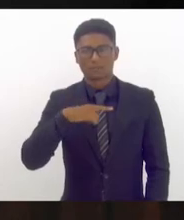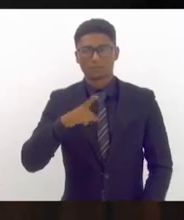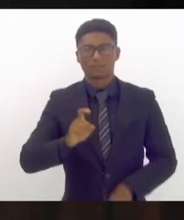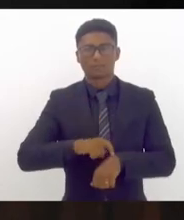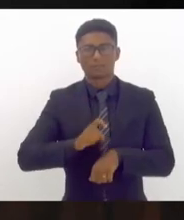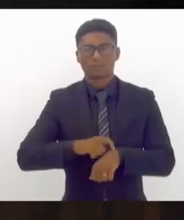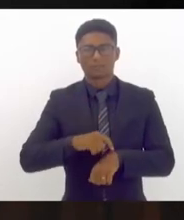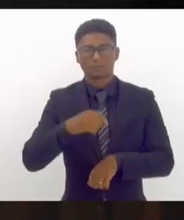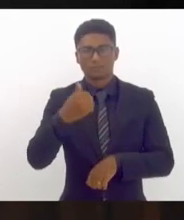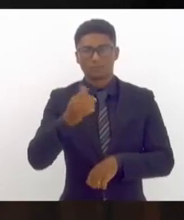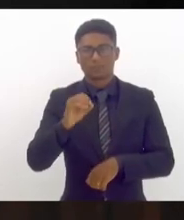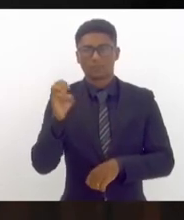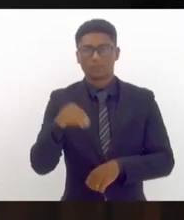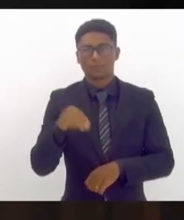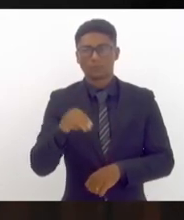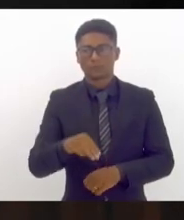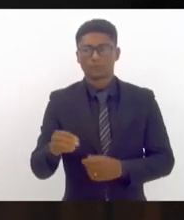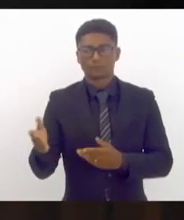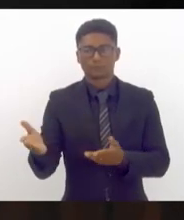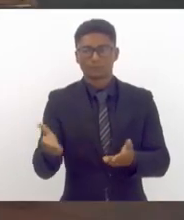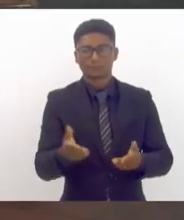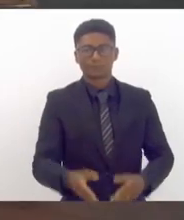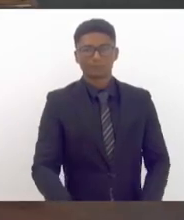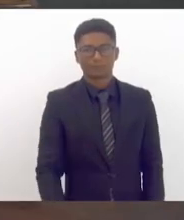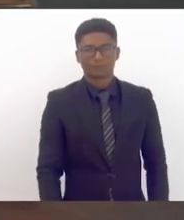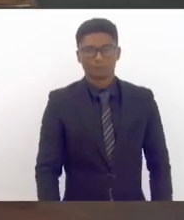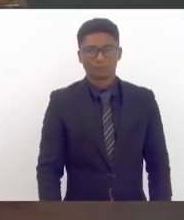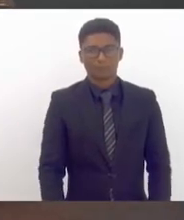de 10 minutos no tempo regimental.